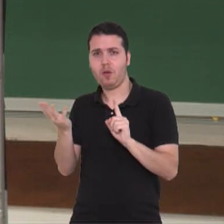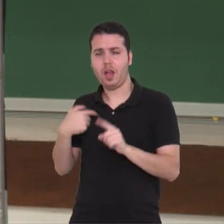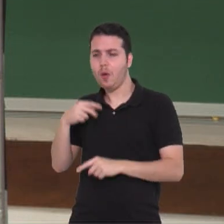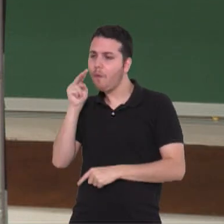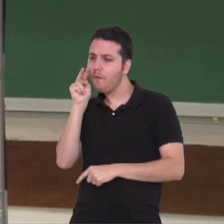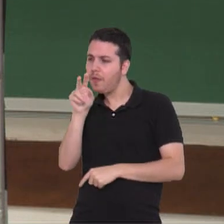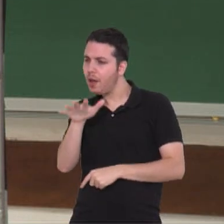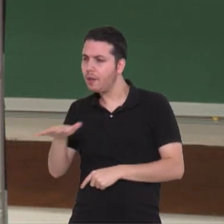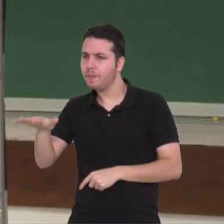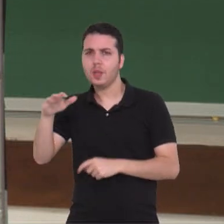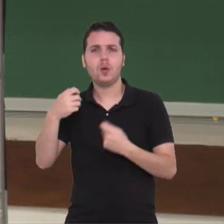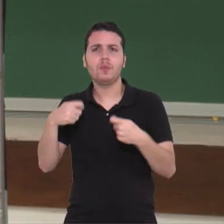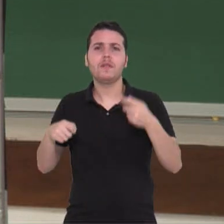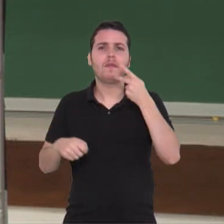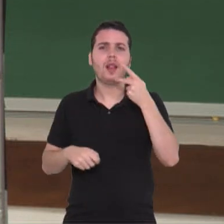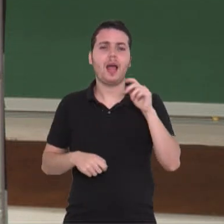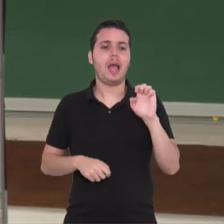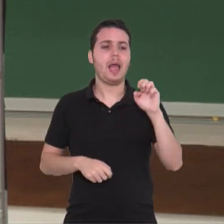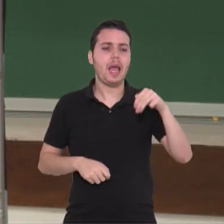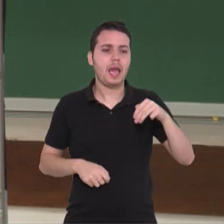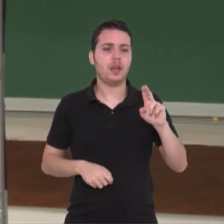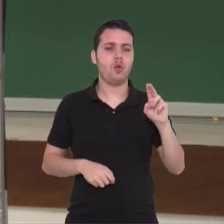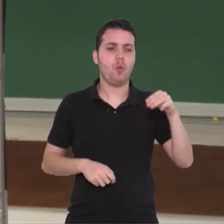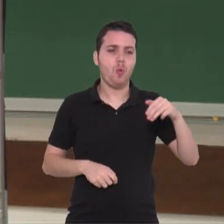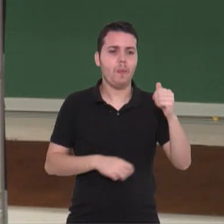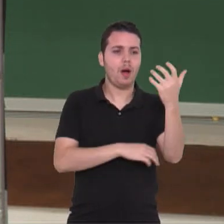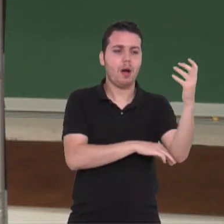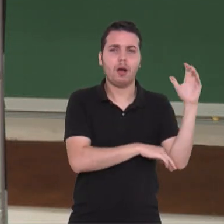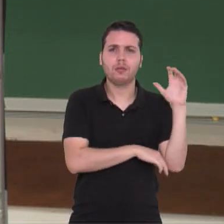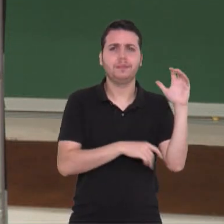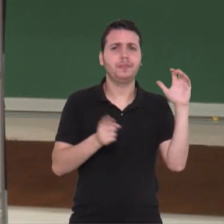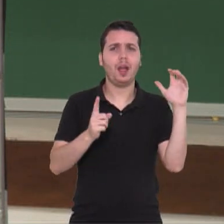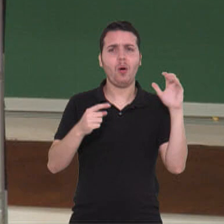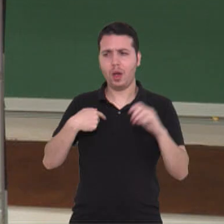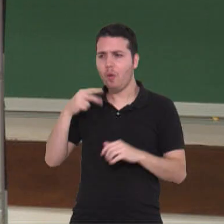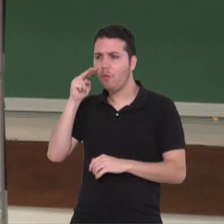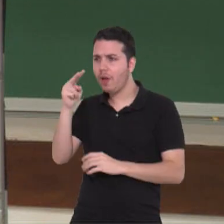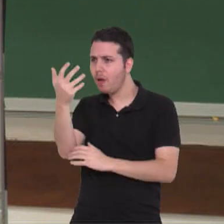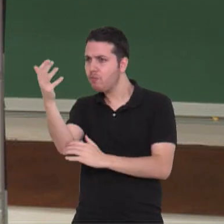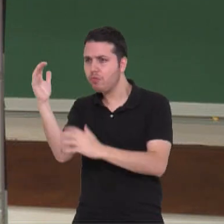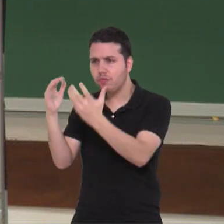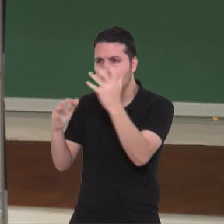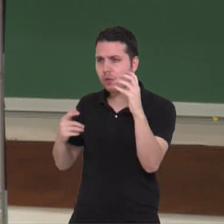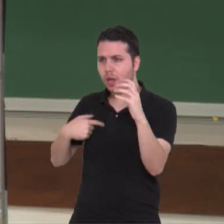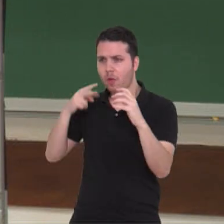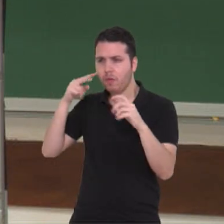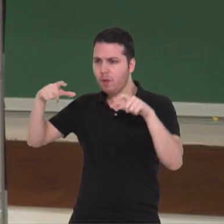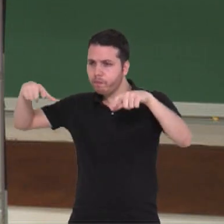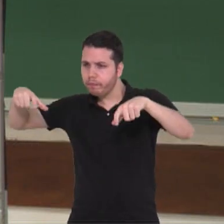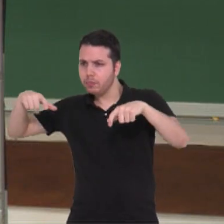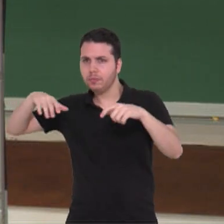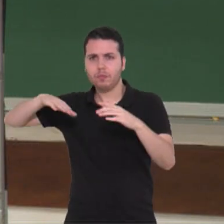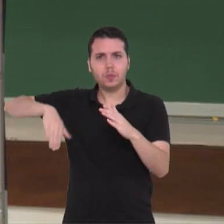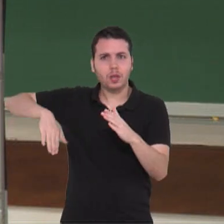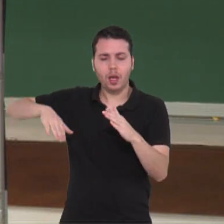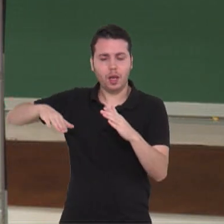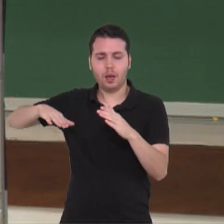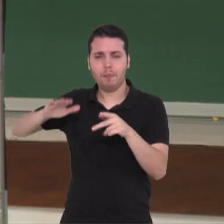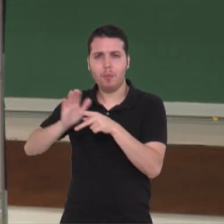em uma floresta, você vai olhar, você vai ver a floresta. Ou em campo de futebol, você vai olhar, vai ver o campo de